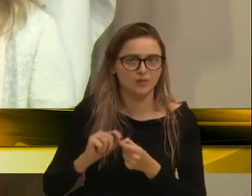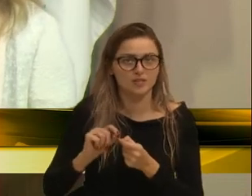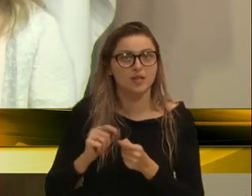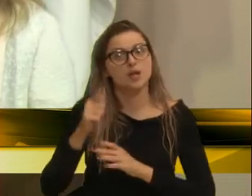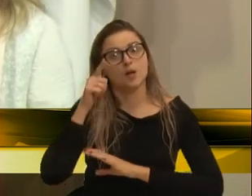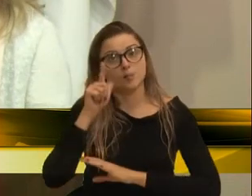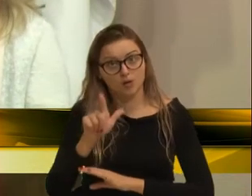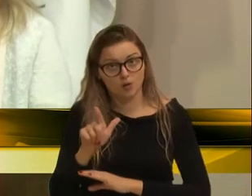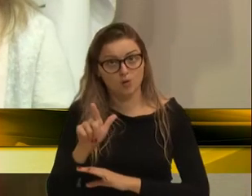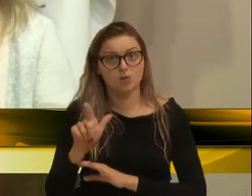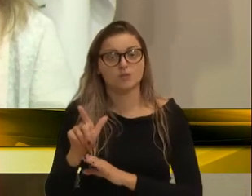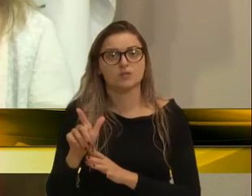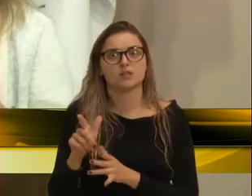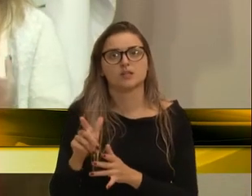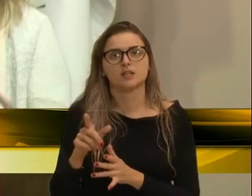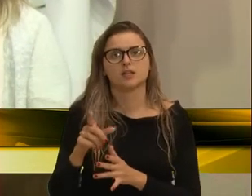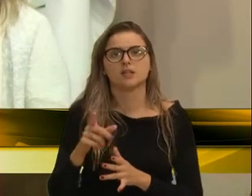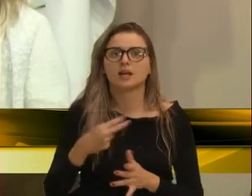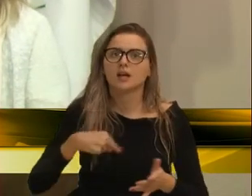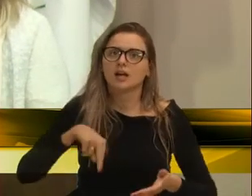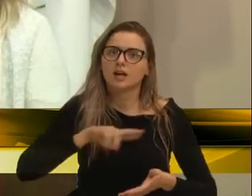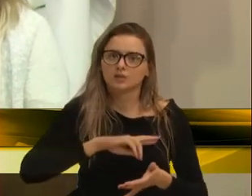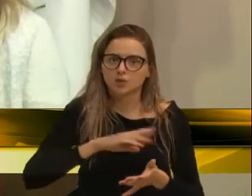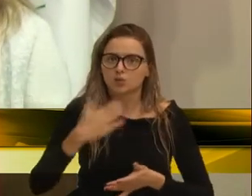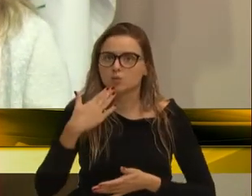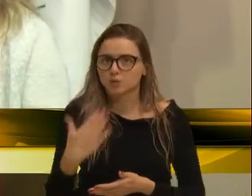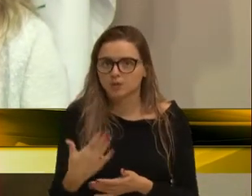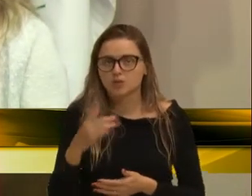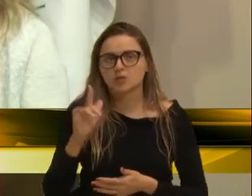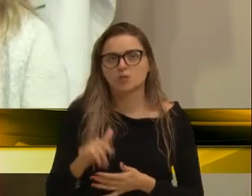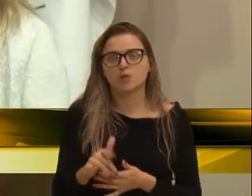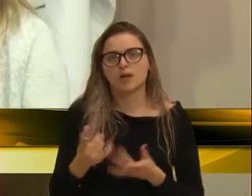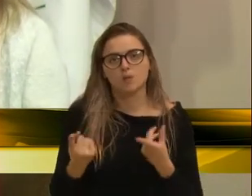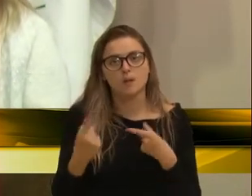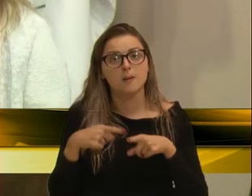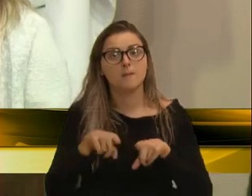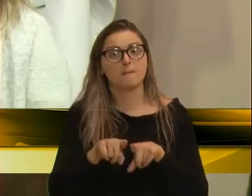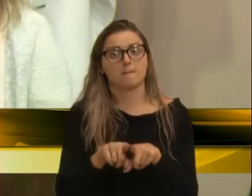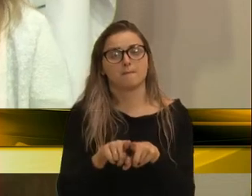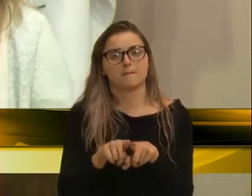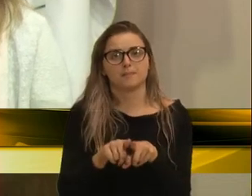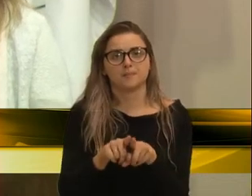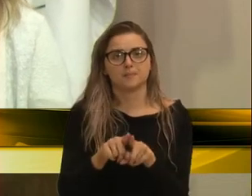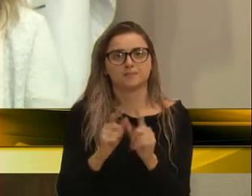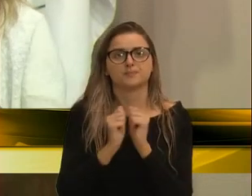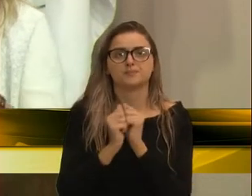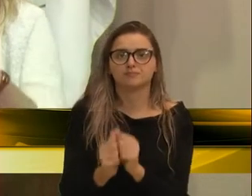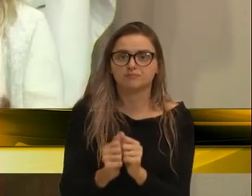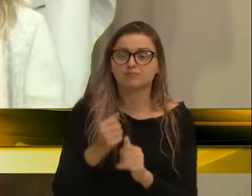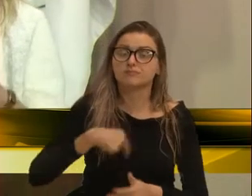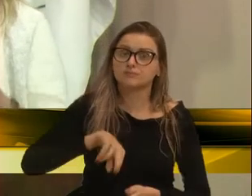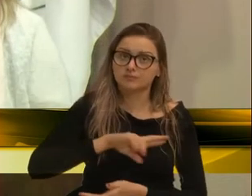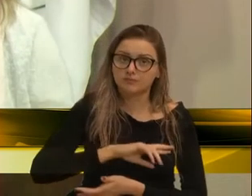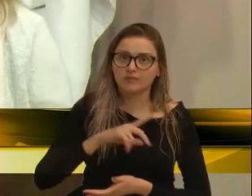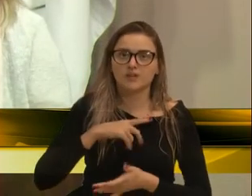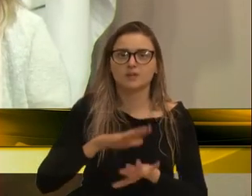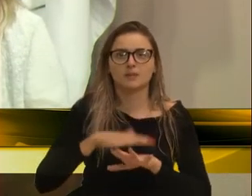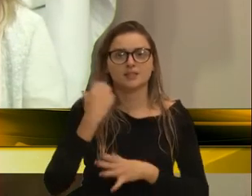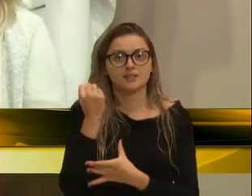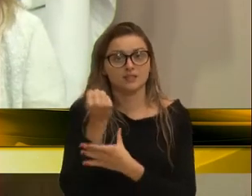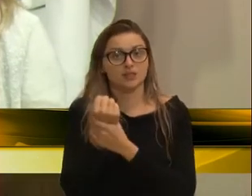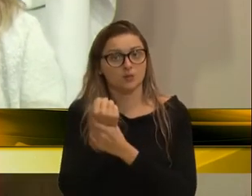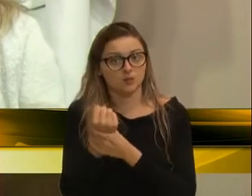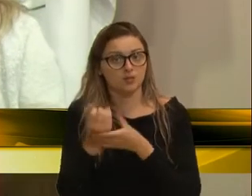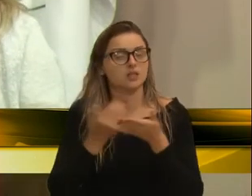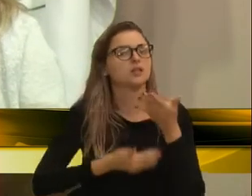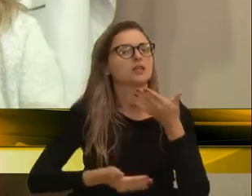isso, a nossa indicação é de uma parceria onde a gente tem segurança de que